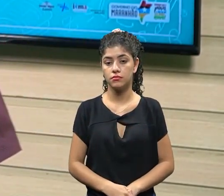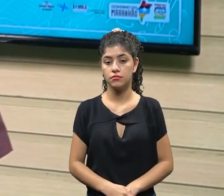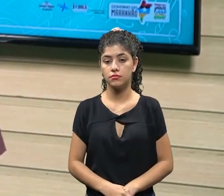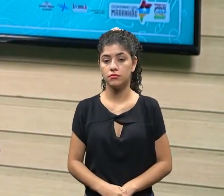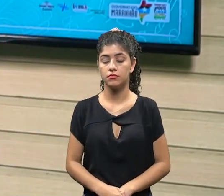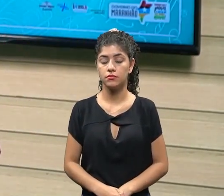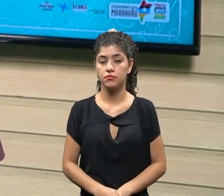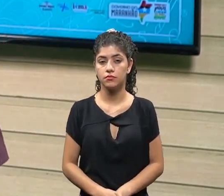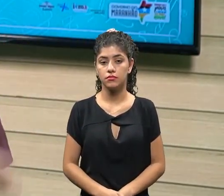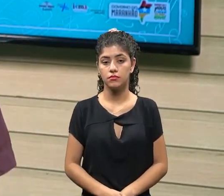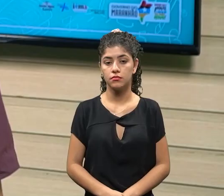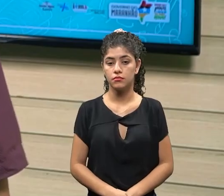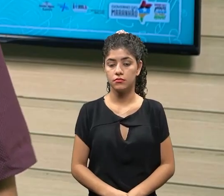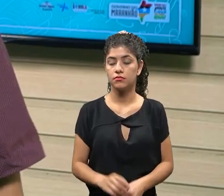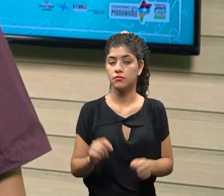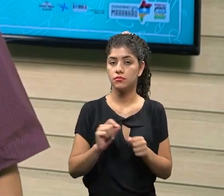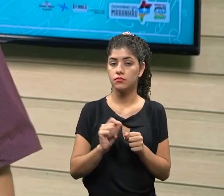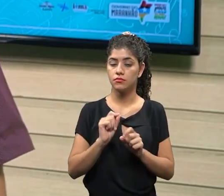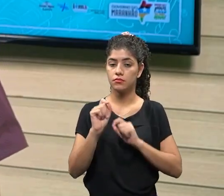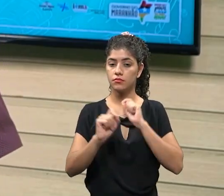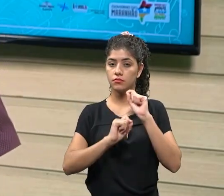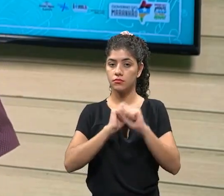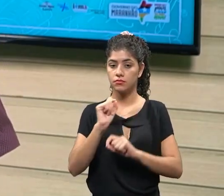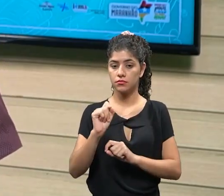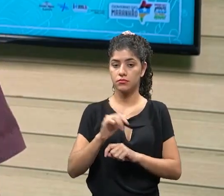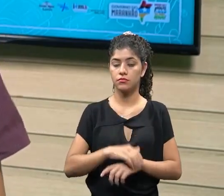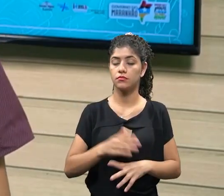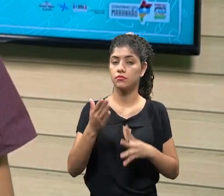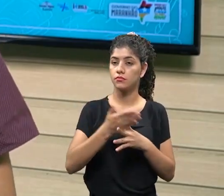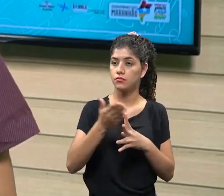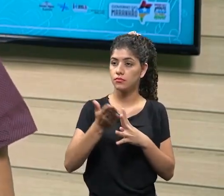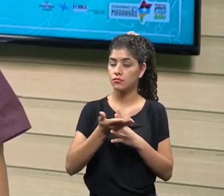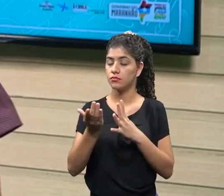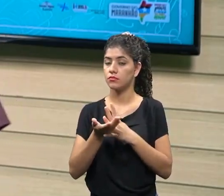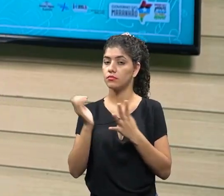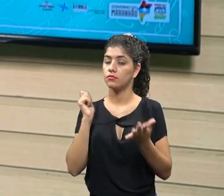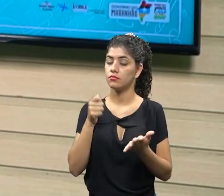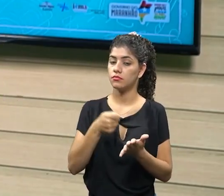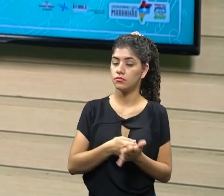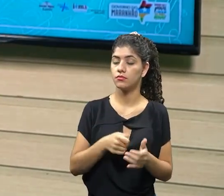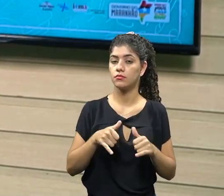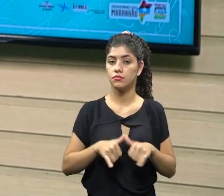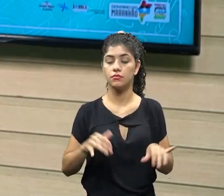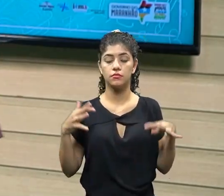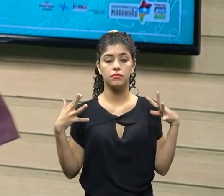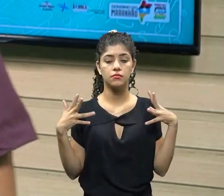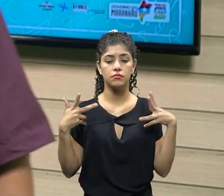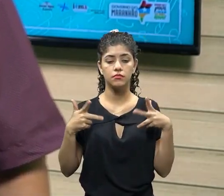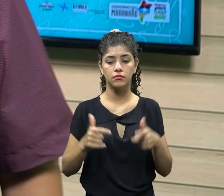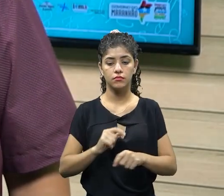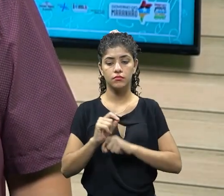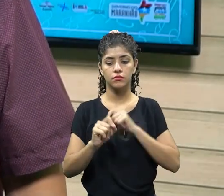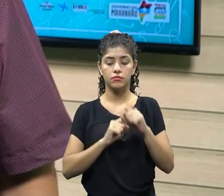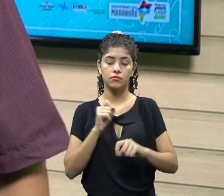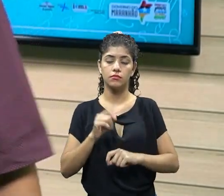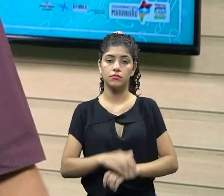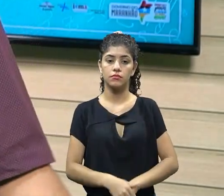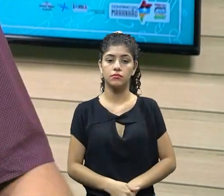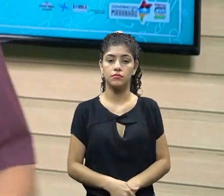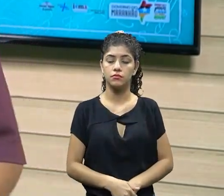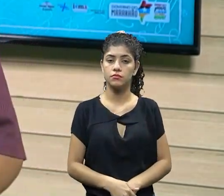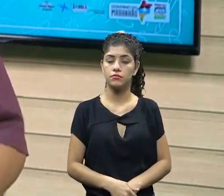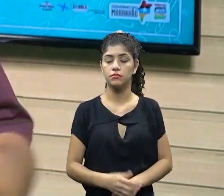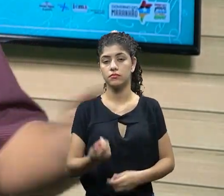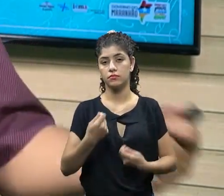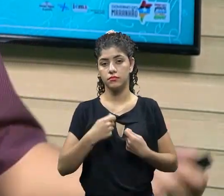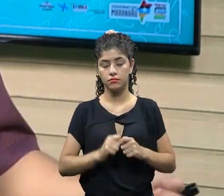são as contas fixas e todo o fluxo de despesas que você pode ter.